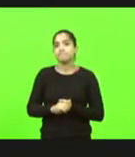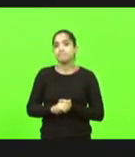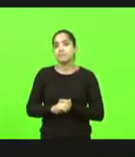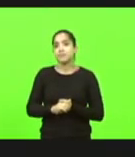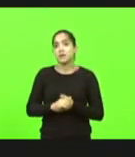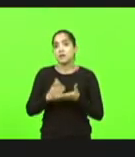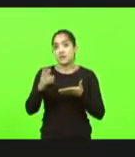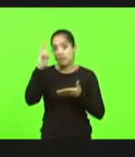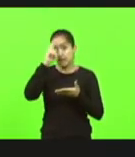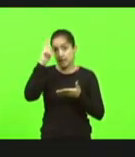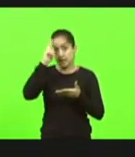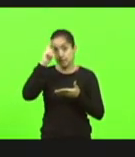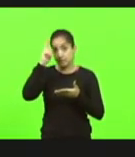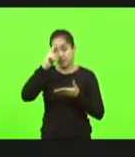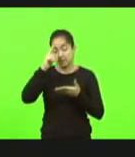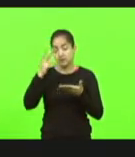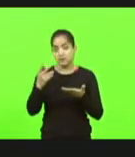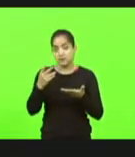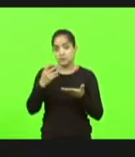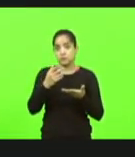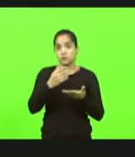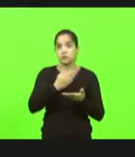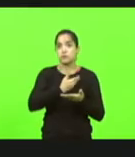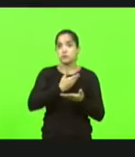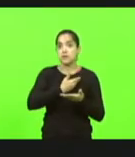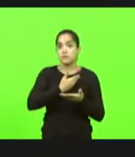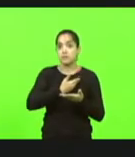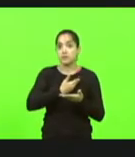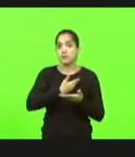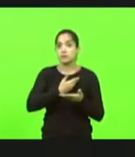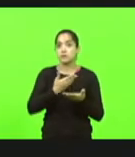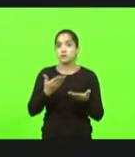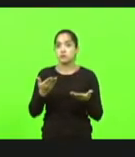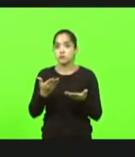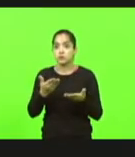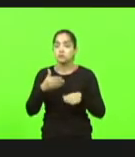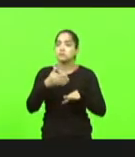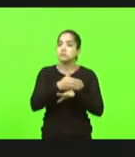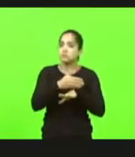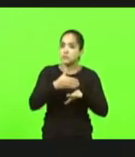Lembrando a todos os amigos que estão participando